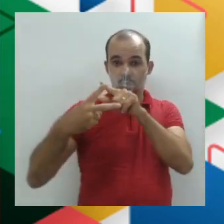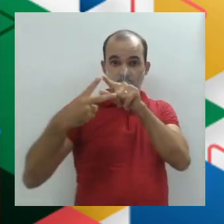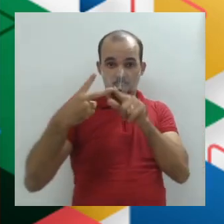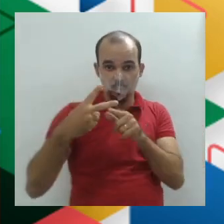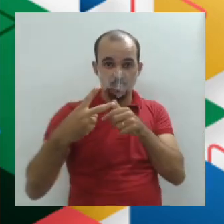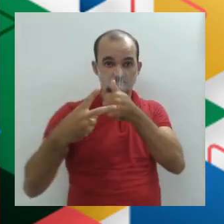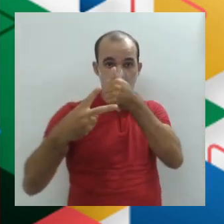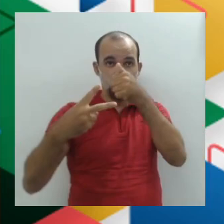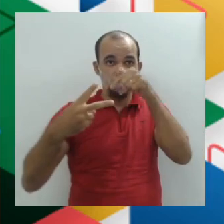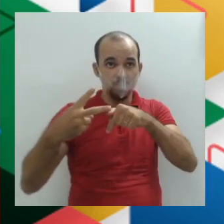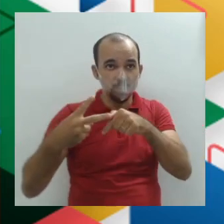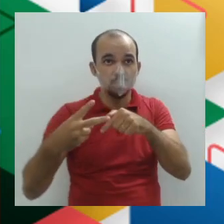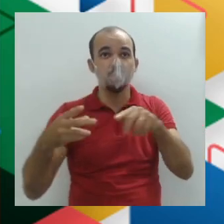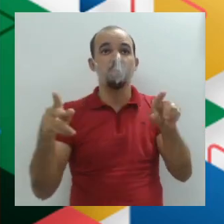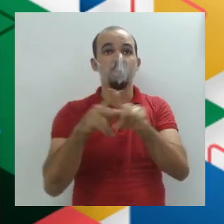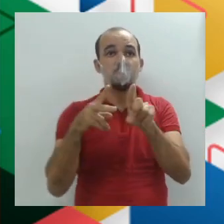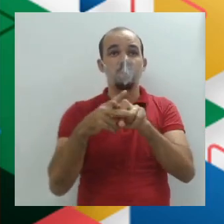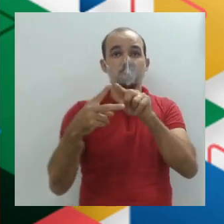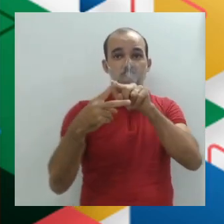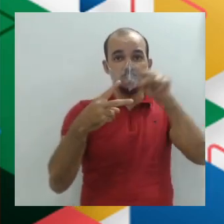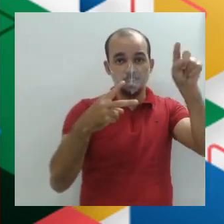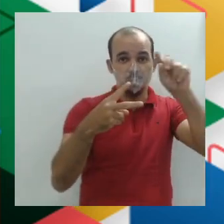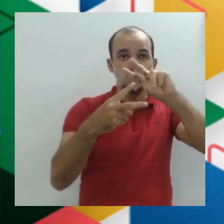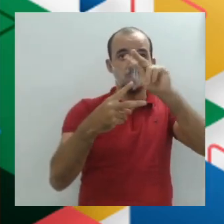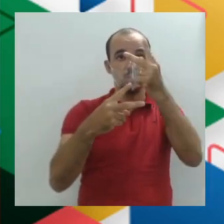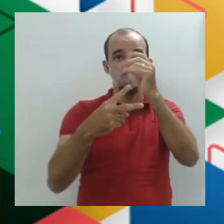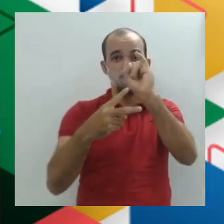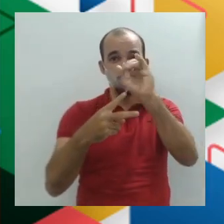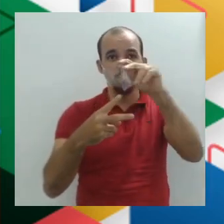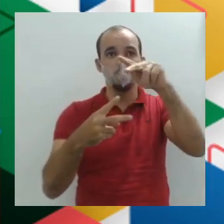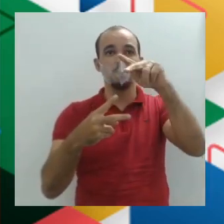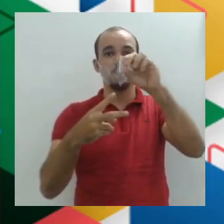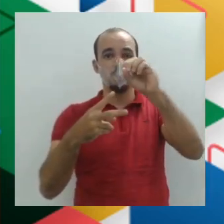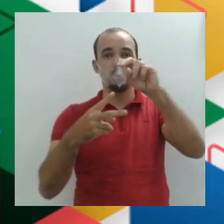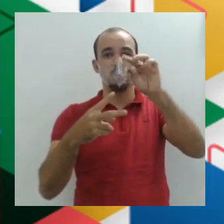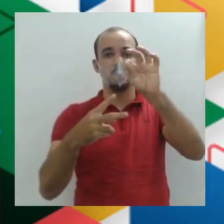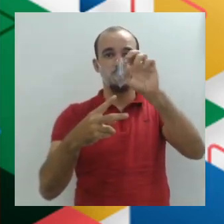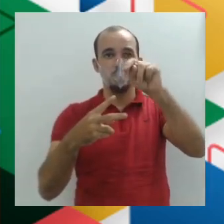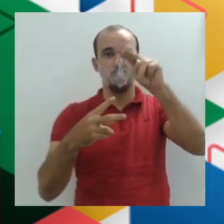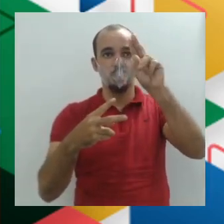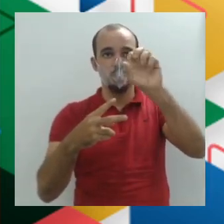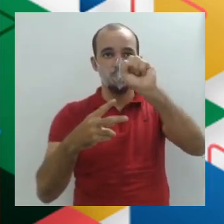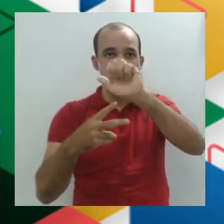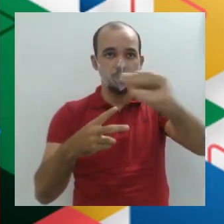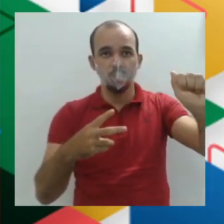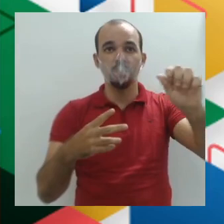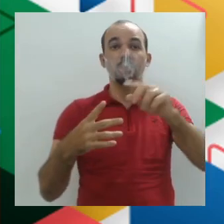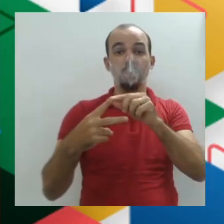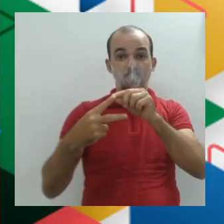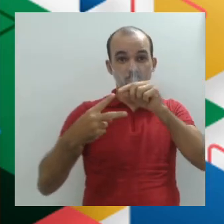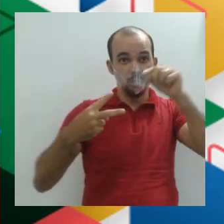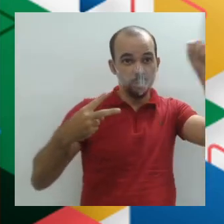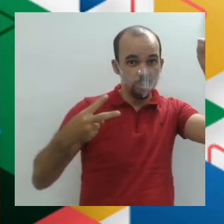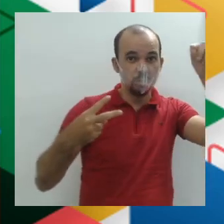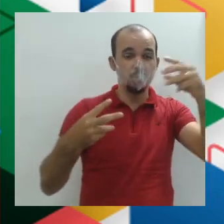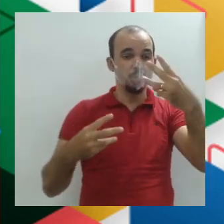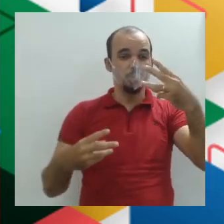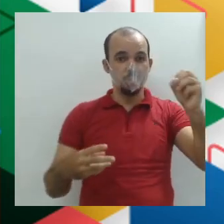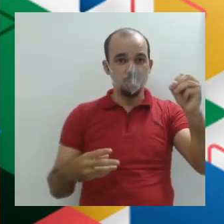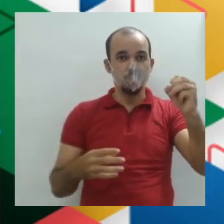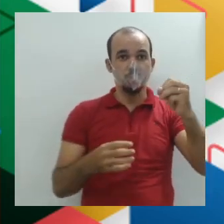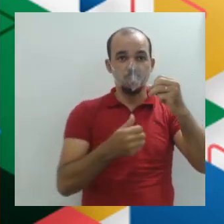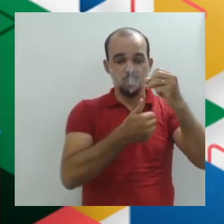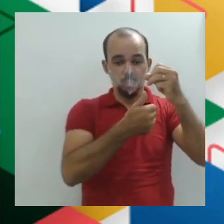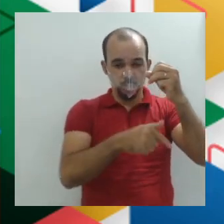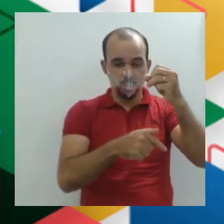hipotenusa. E eu tenho os valores para vocês aí, ó. Seno 17 é 30 sobre distância D. A distância D é 30 sobre seno 17.